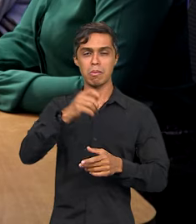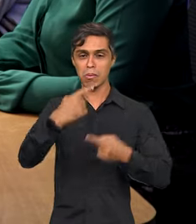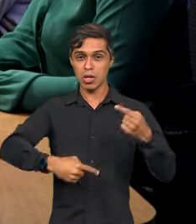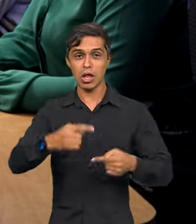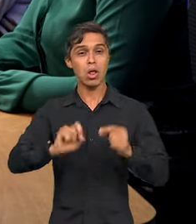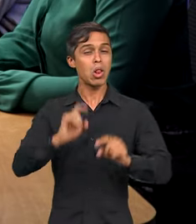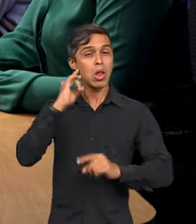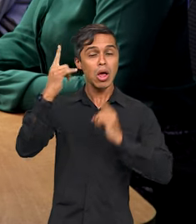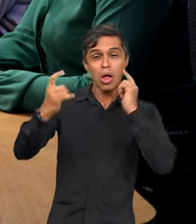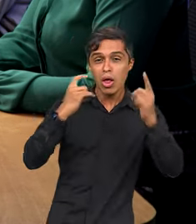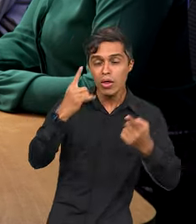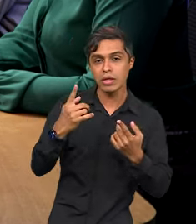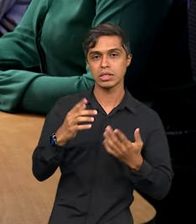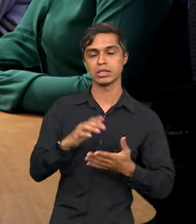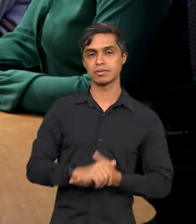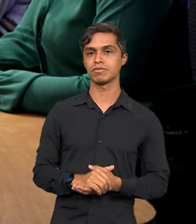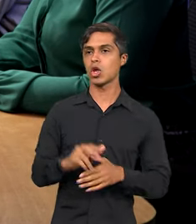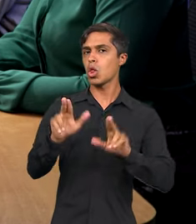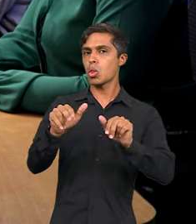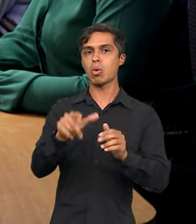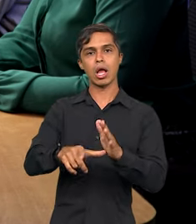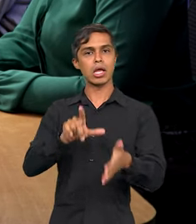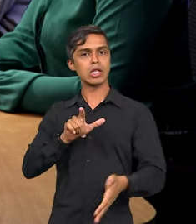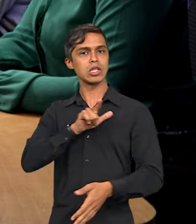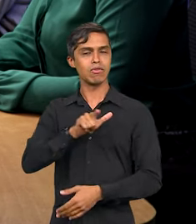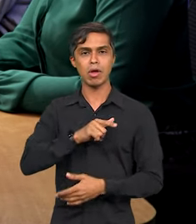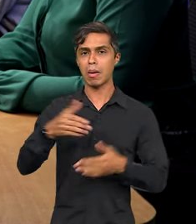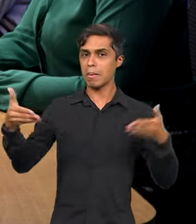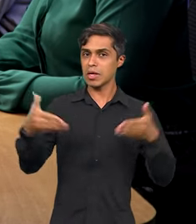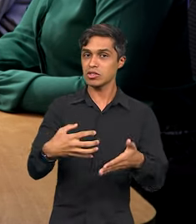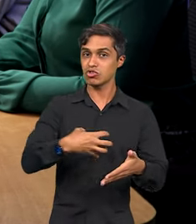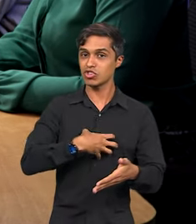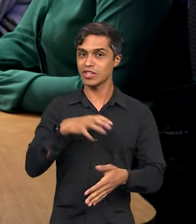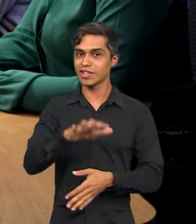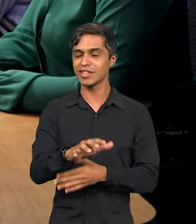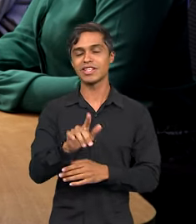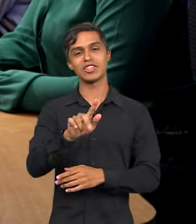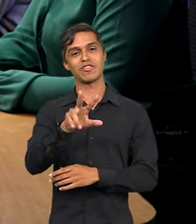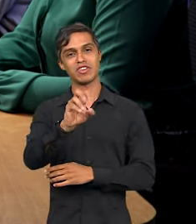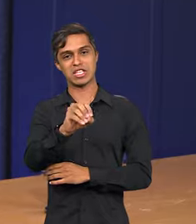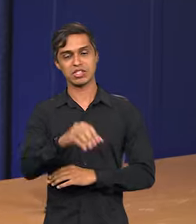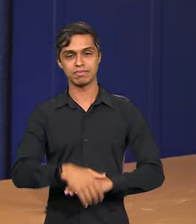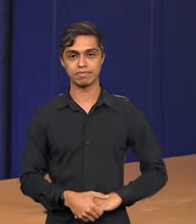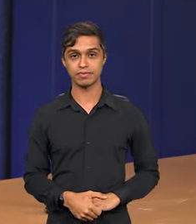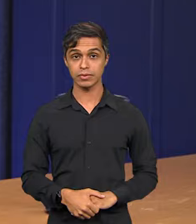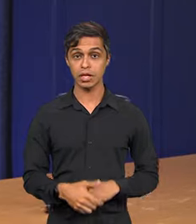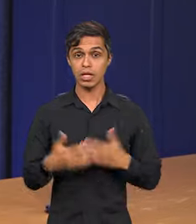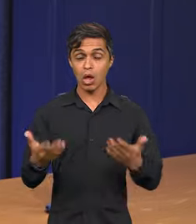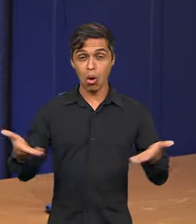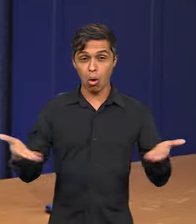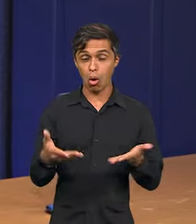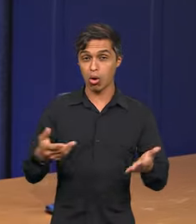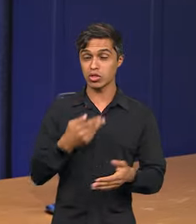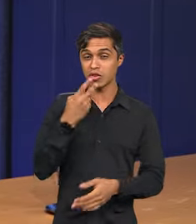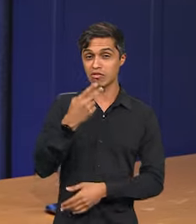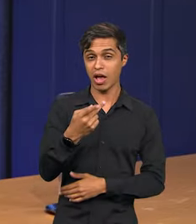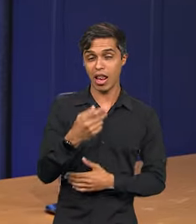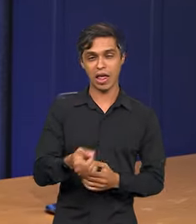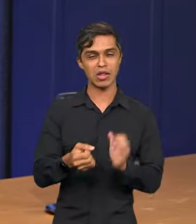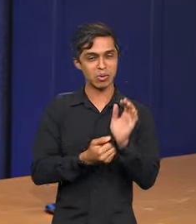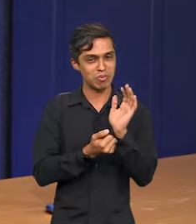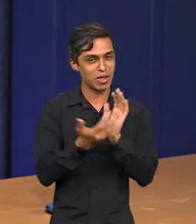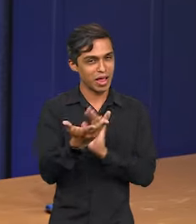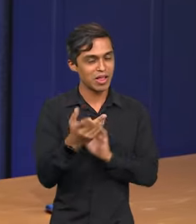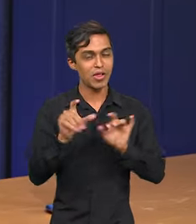inovação nunca existiu participação social dessa forma no G20 hoje dando um spoiler aqui